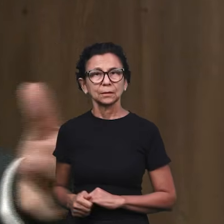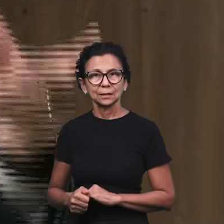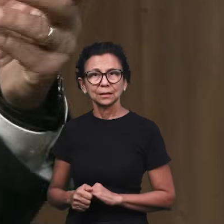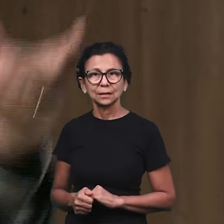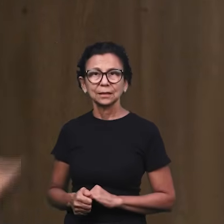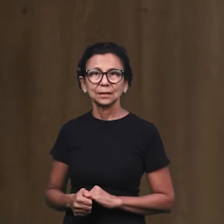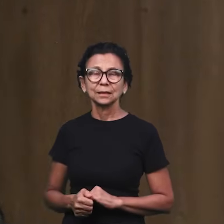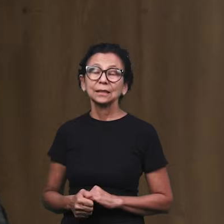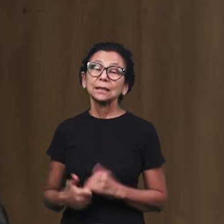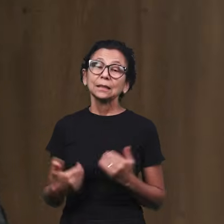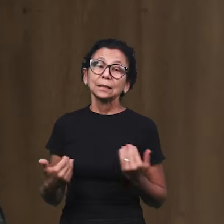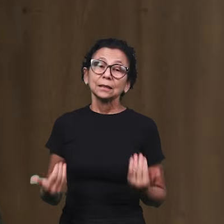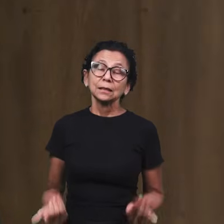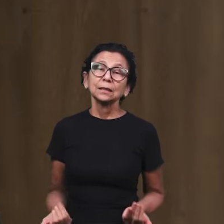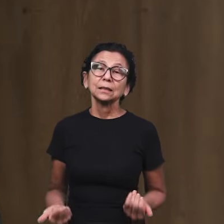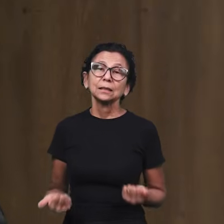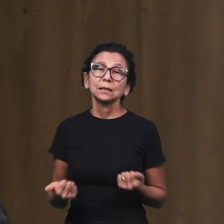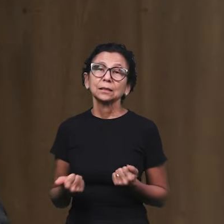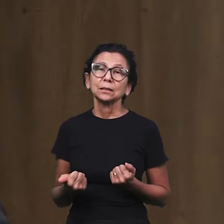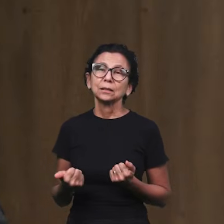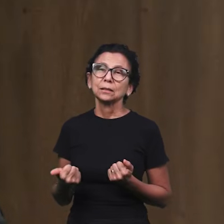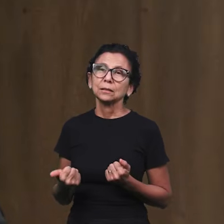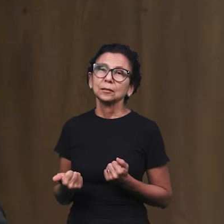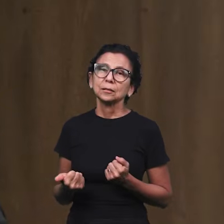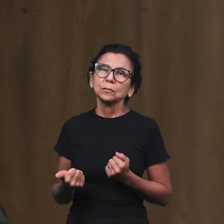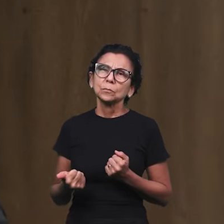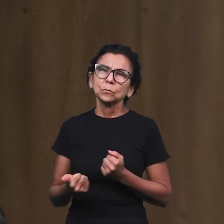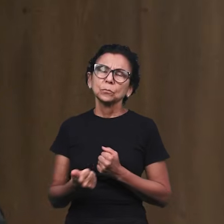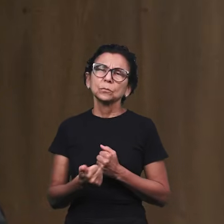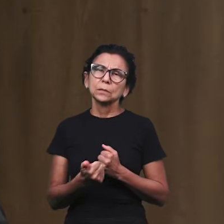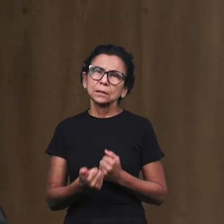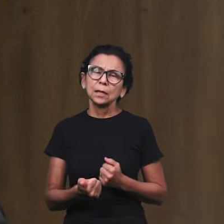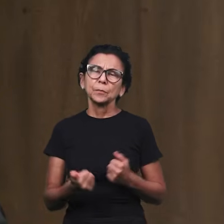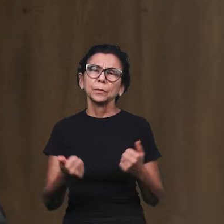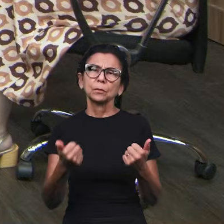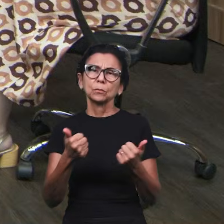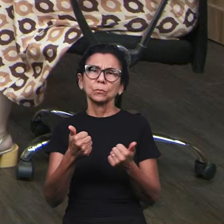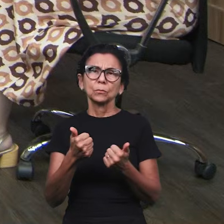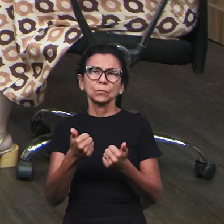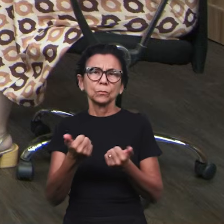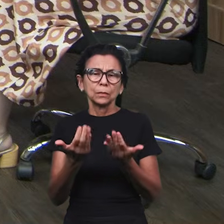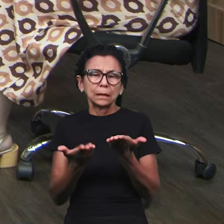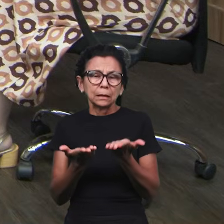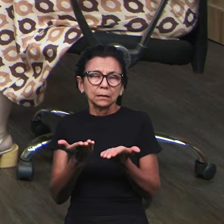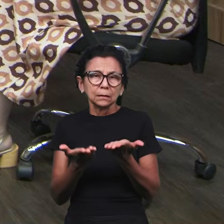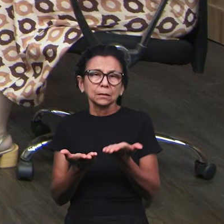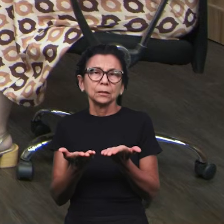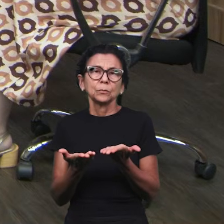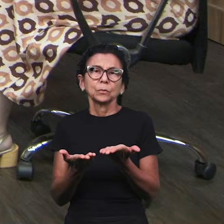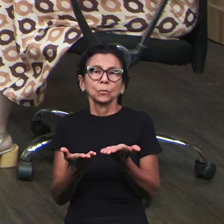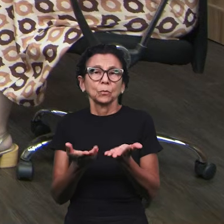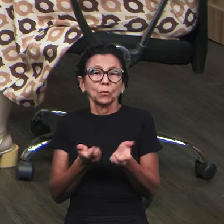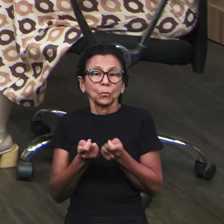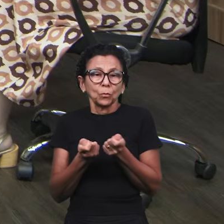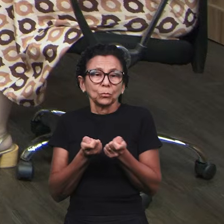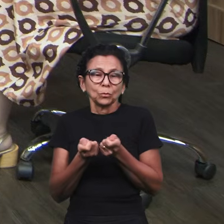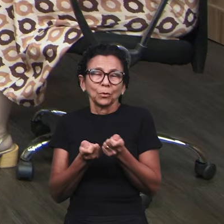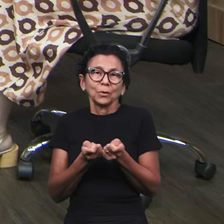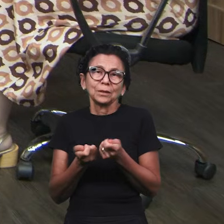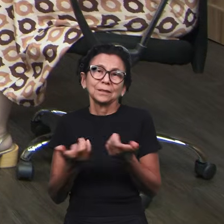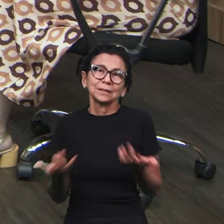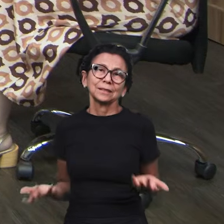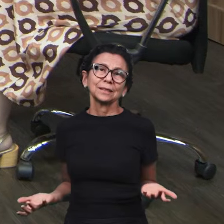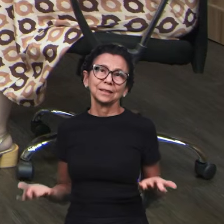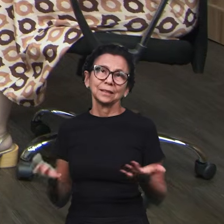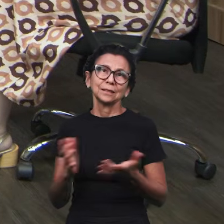coadunando todas as atividades de maneira equilibrada. Realmente, porque senão salva vidas e pode acabar